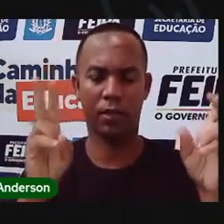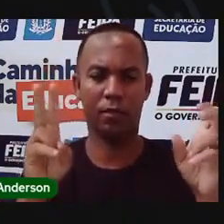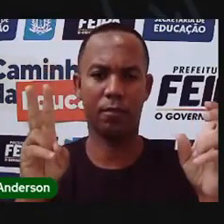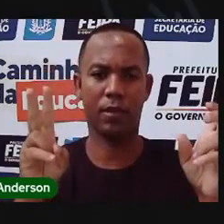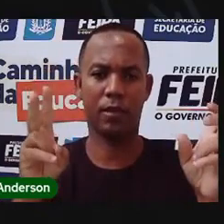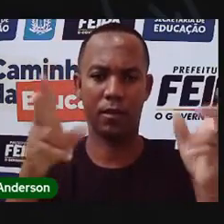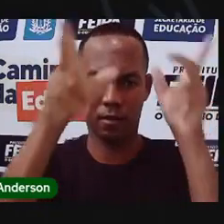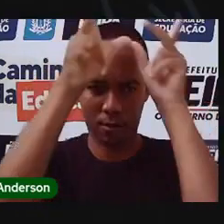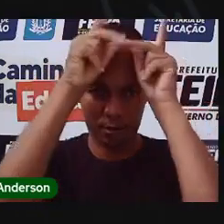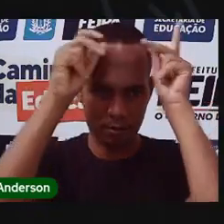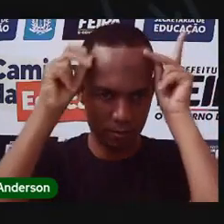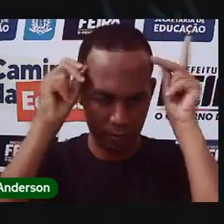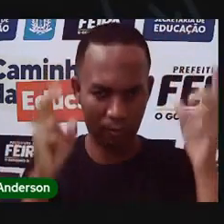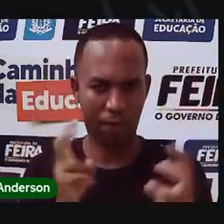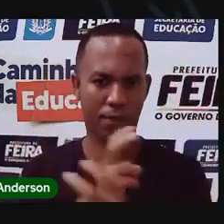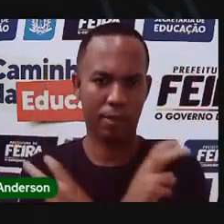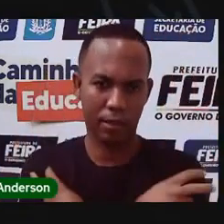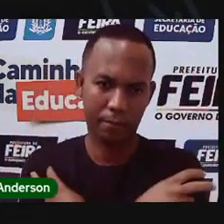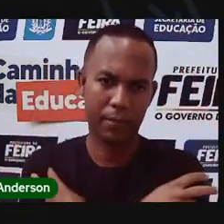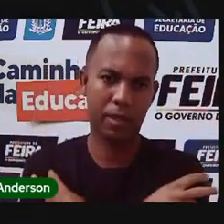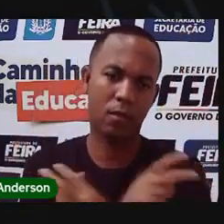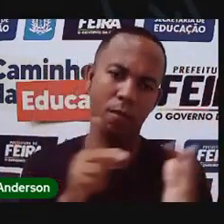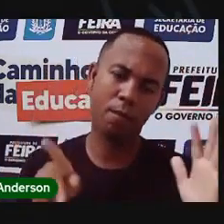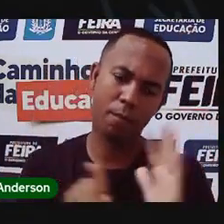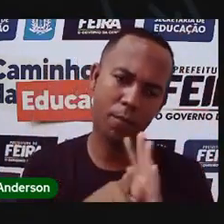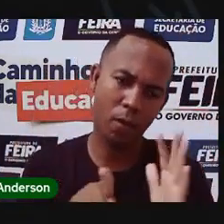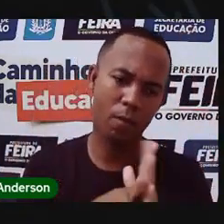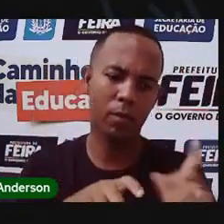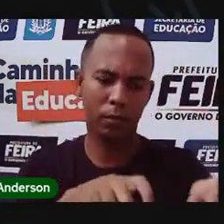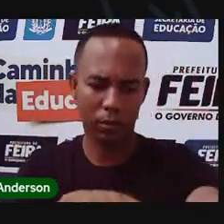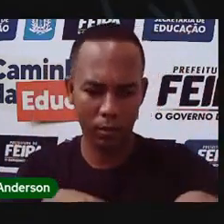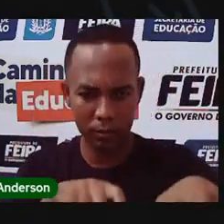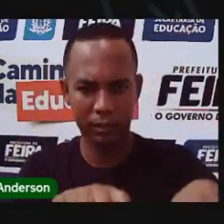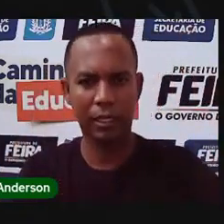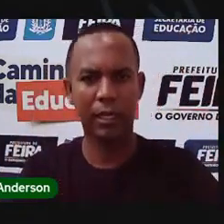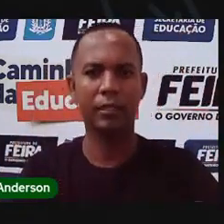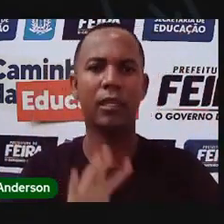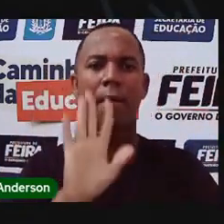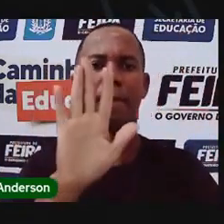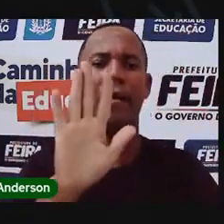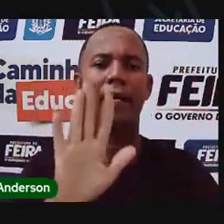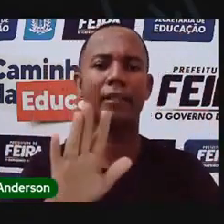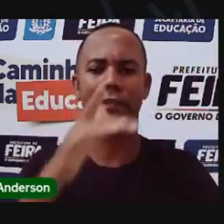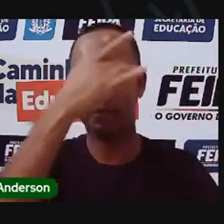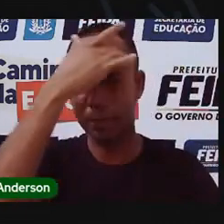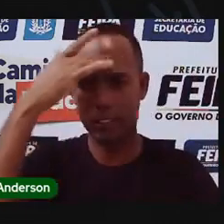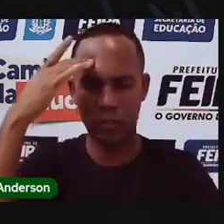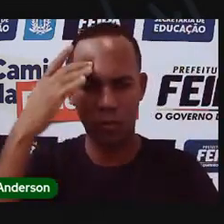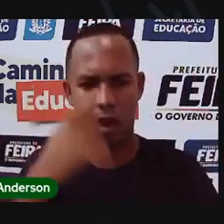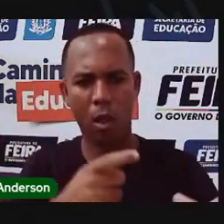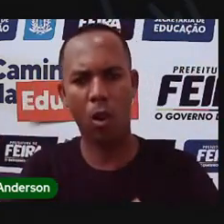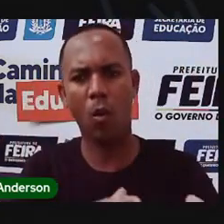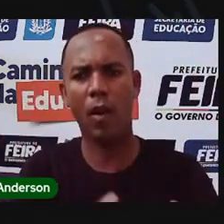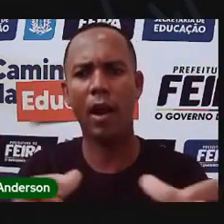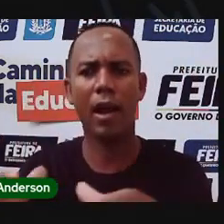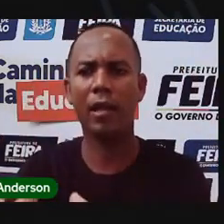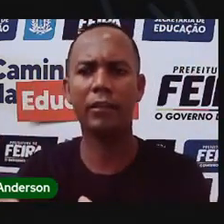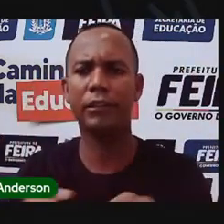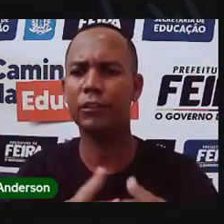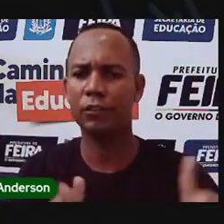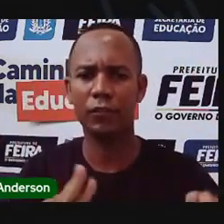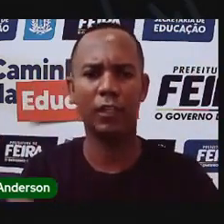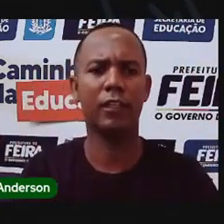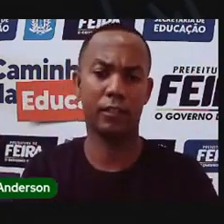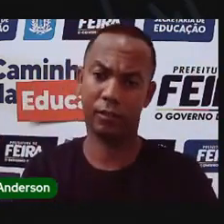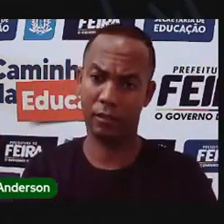cultura nordestina, mas que eu quero que outras pessoas de outras regiões, elas conheçam também. Uma